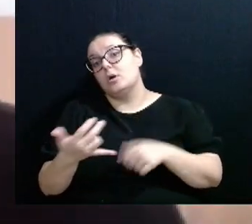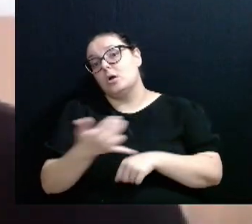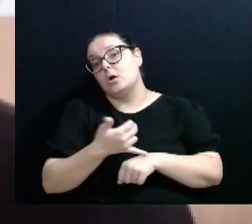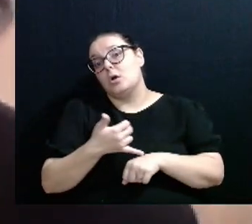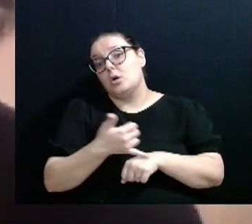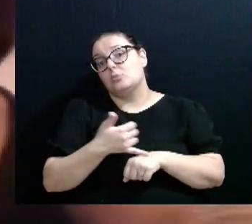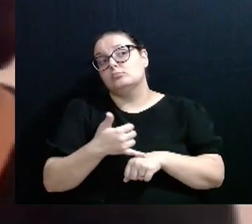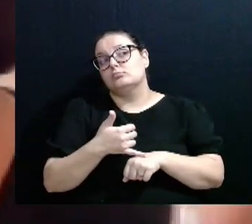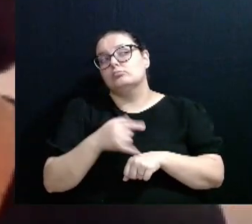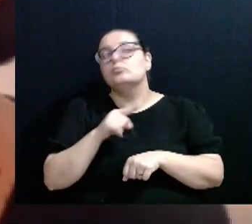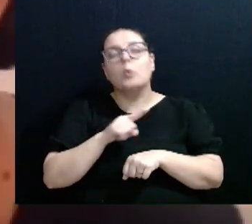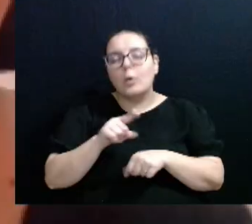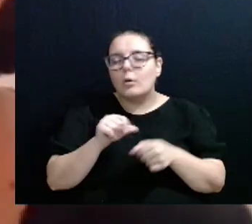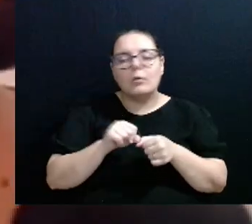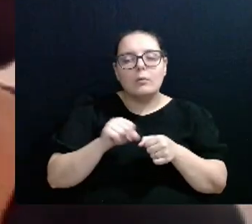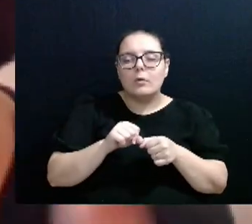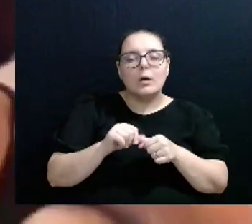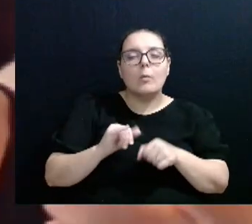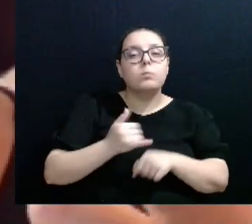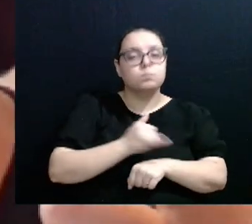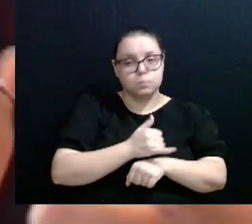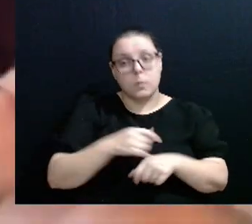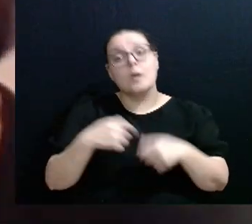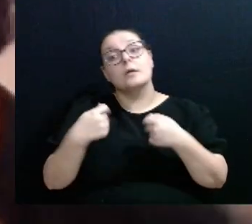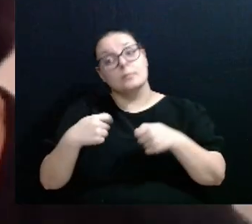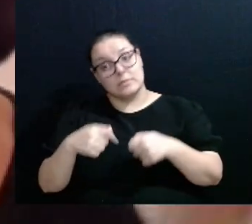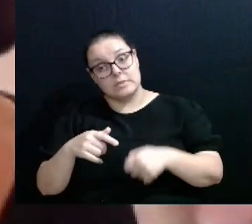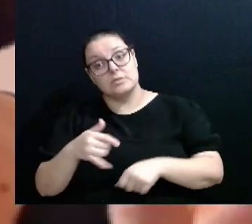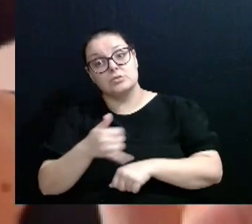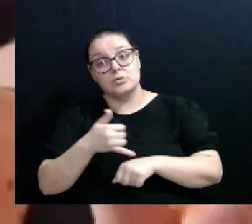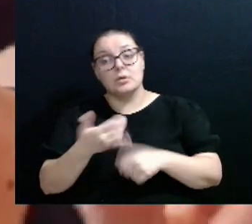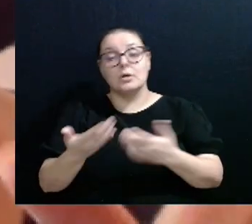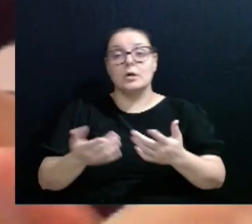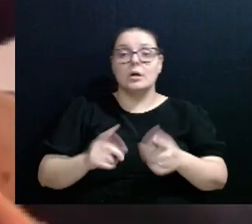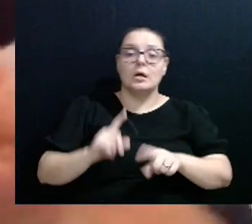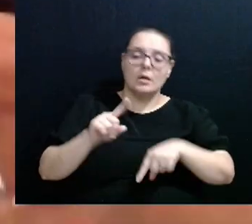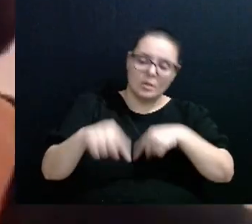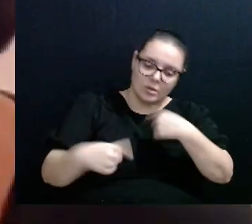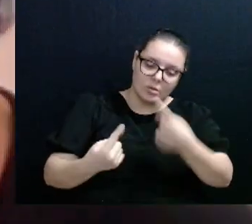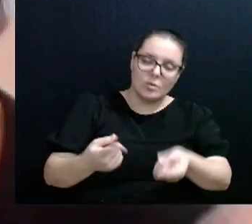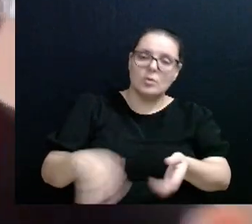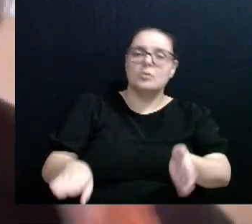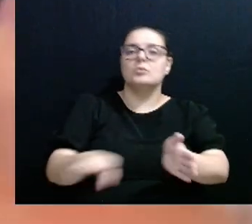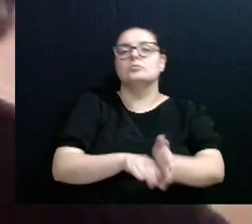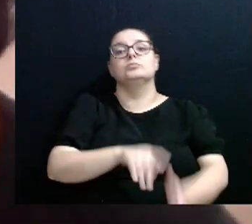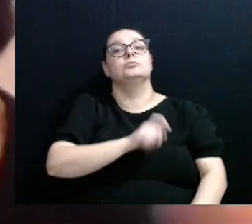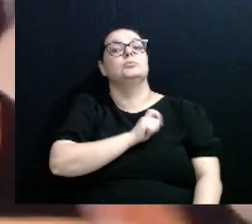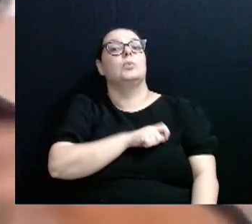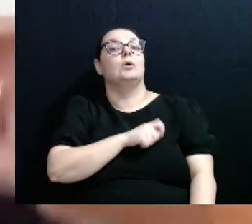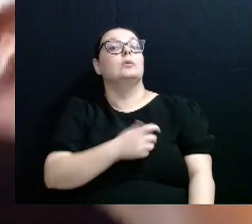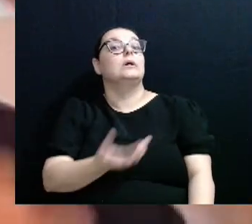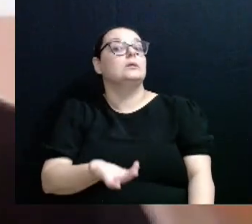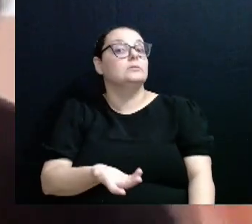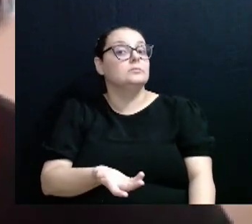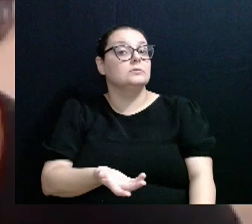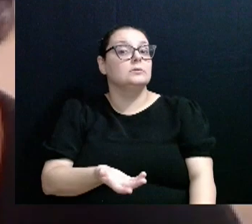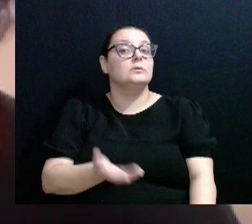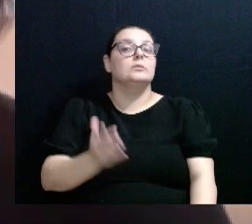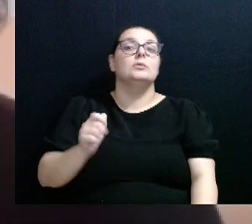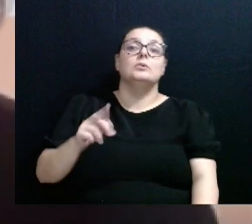que faz engordar, que a gente precisa de gordura, e aí chegou outro vilão, né? O carboidrato,